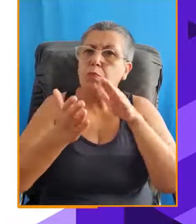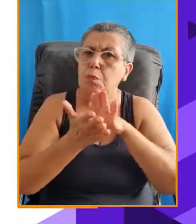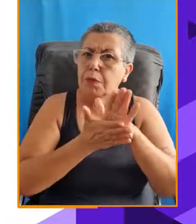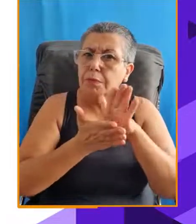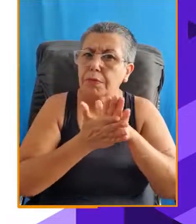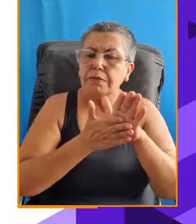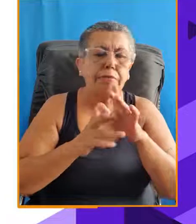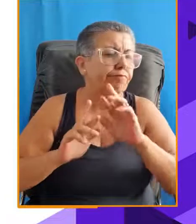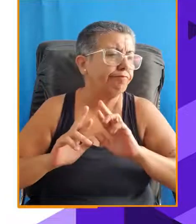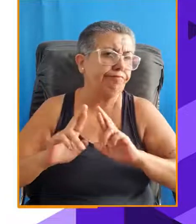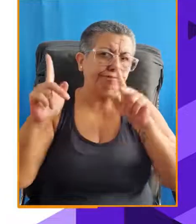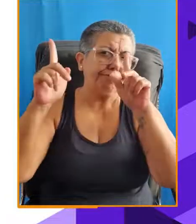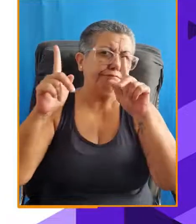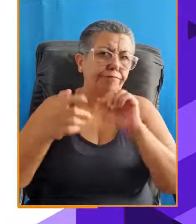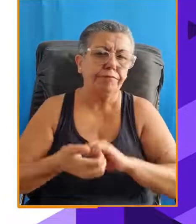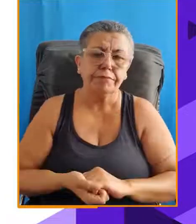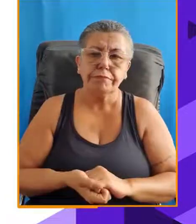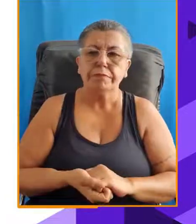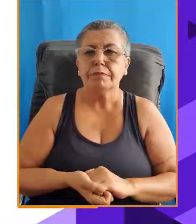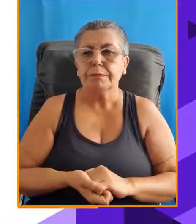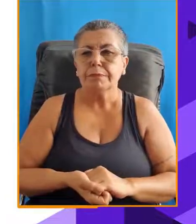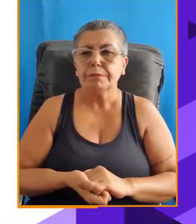impressão são diferentes.